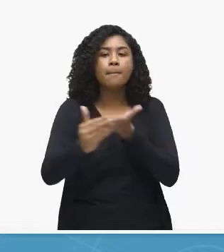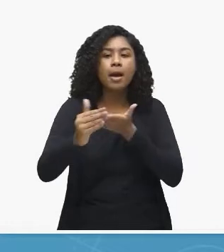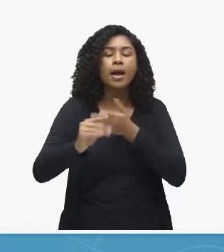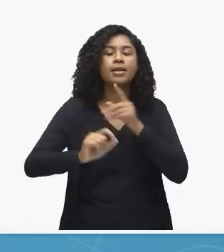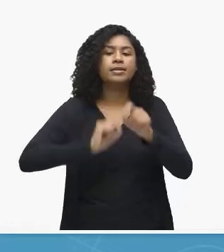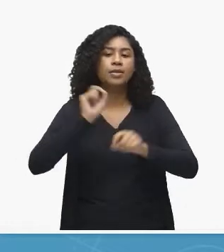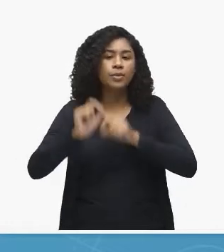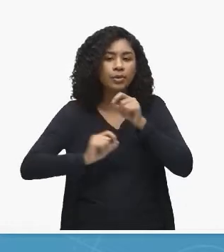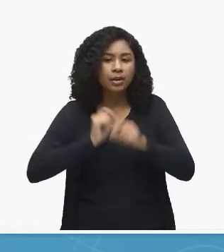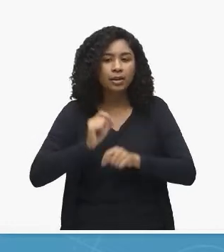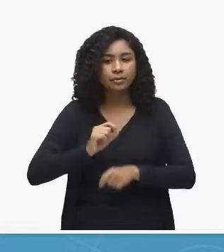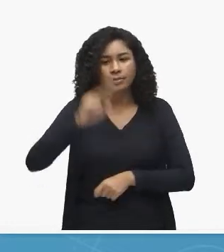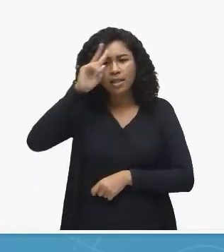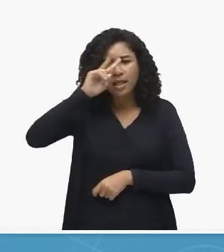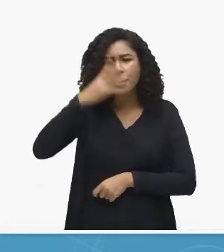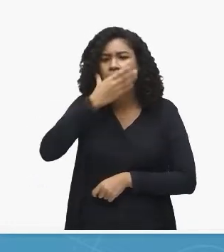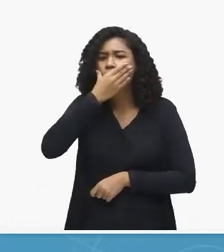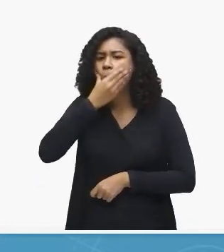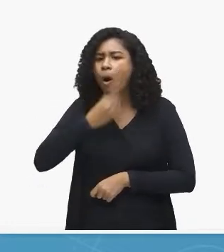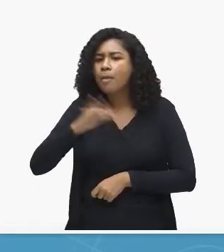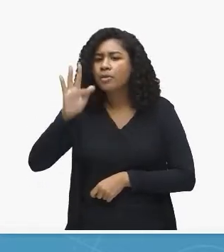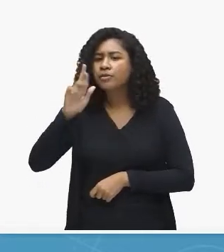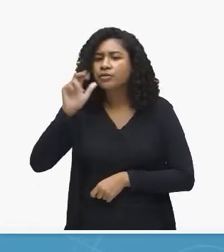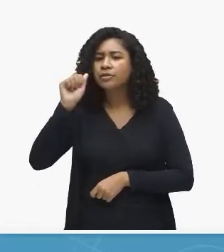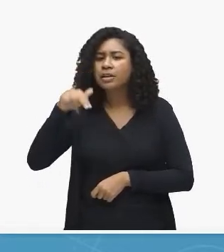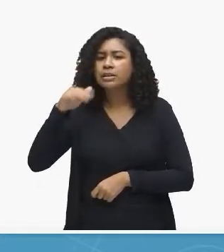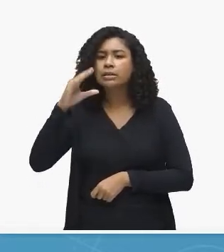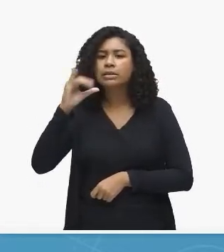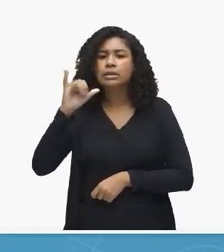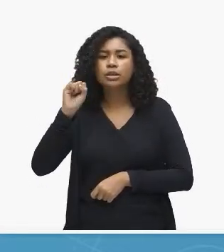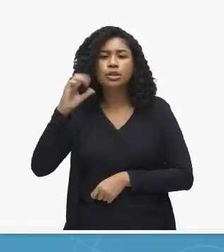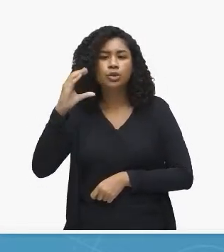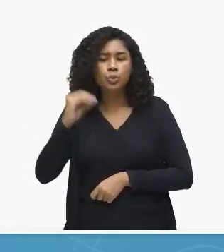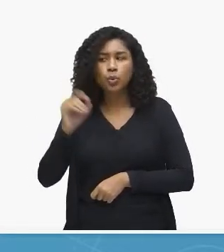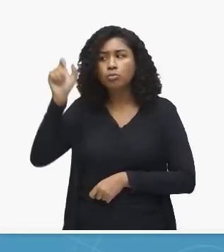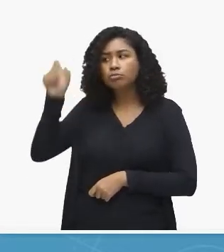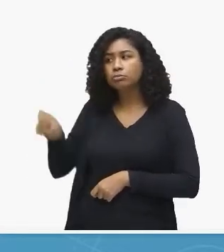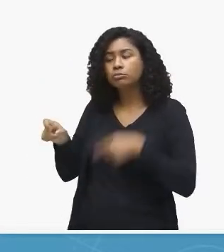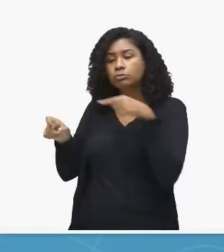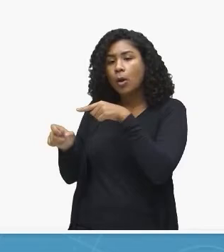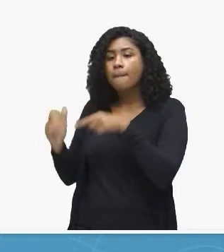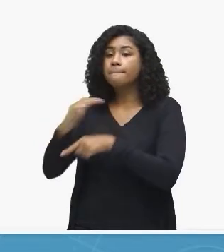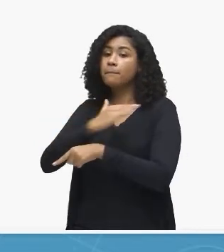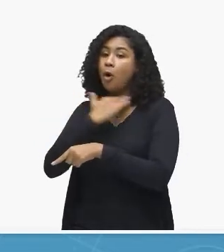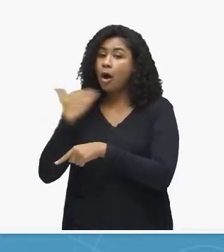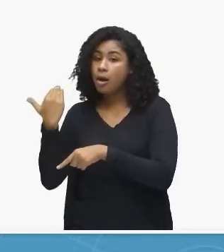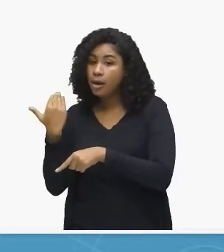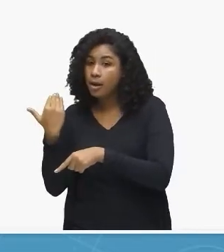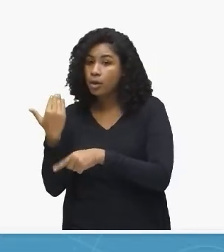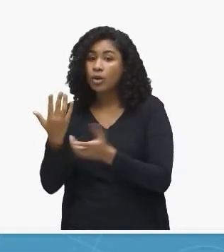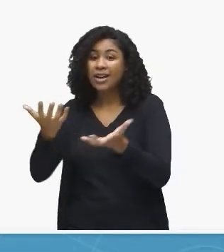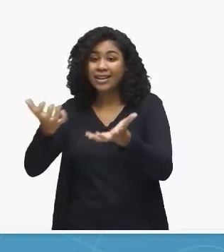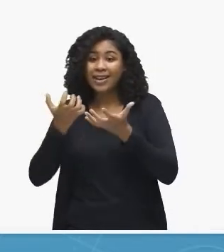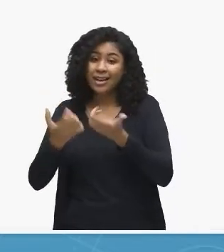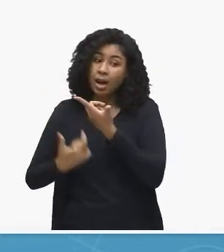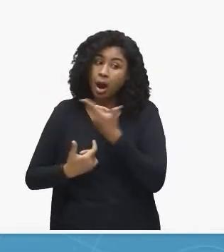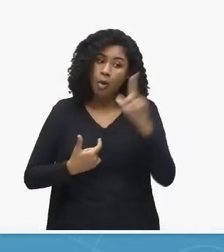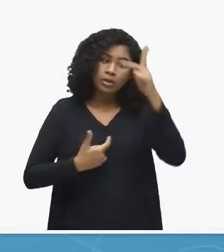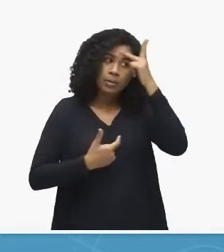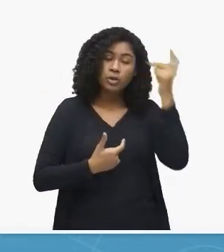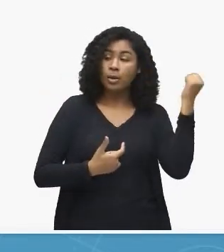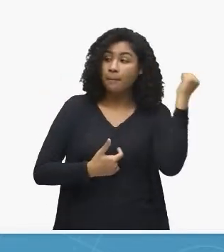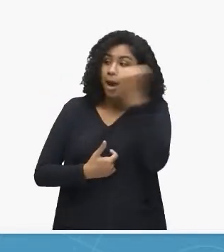após o atentado que matou aí o herdeiro do seu trono, ele vai declarar guerra à